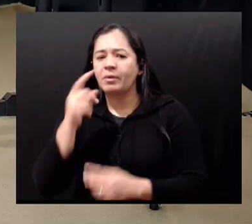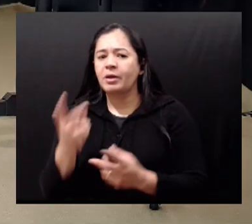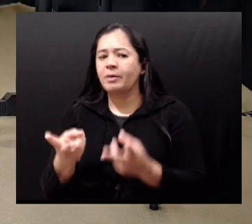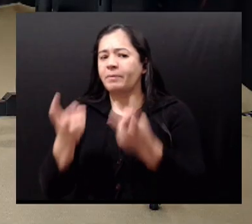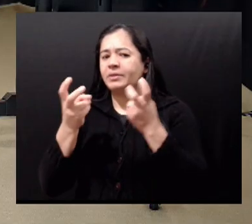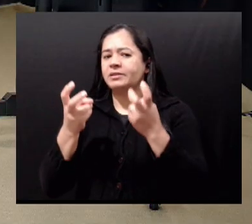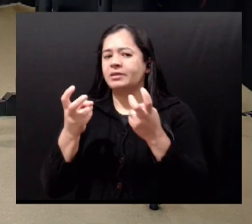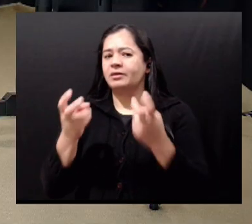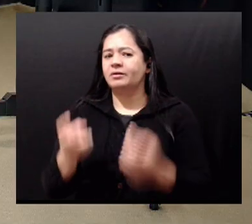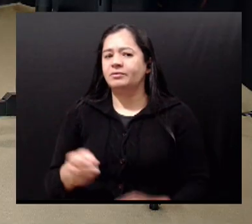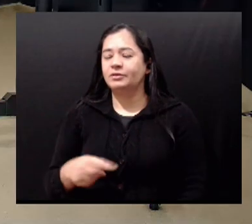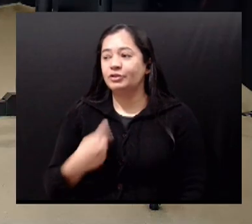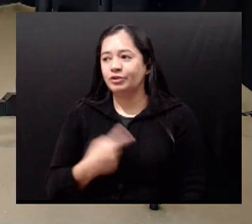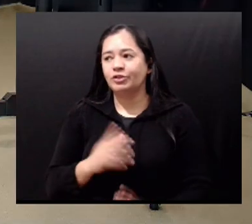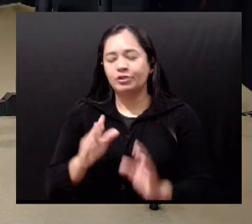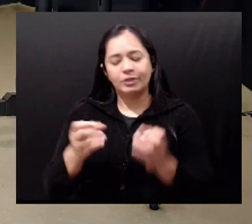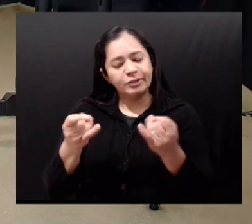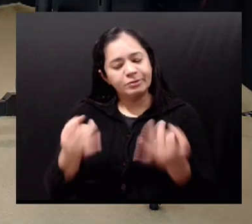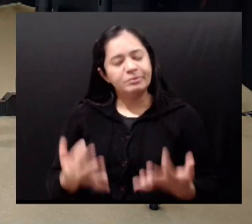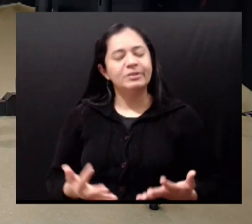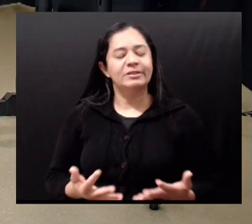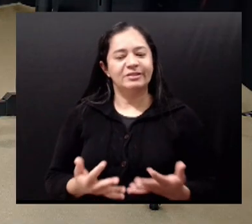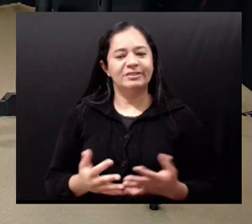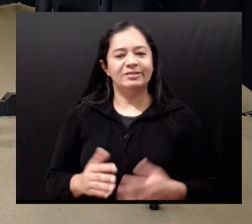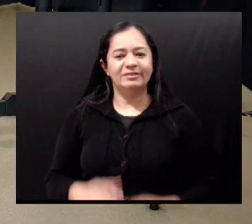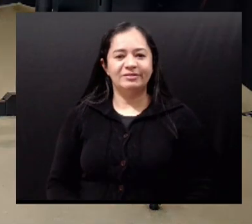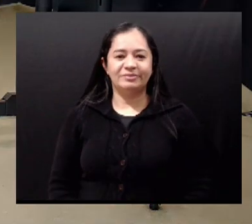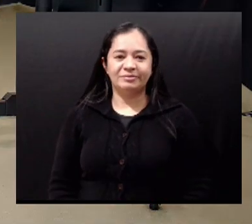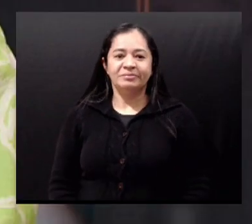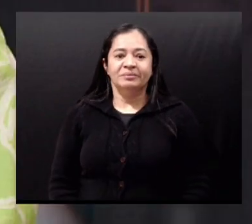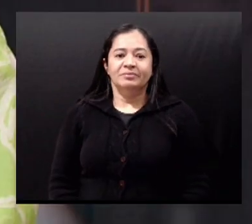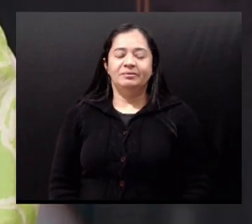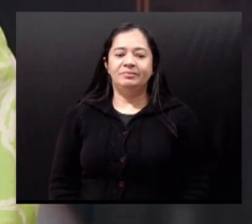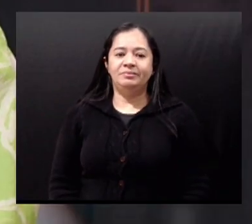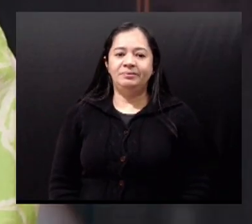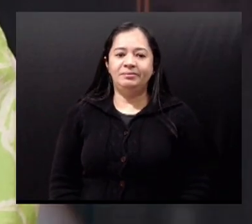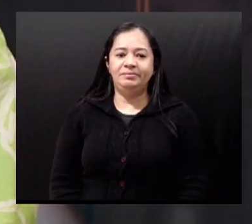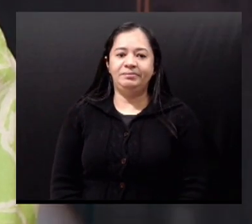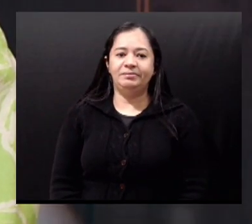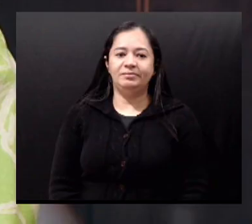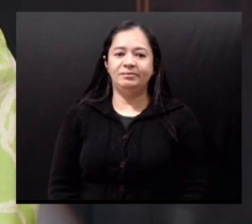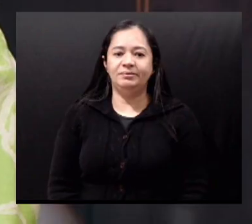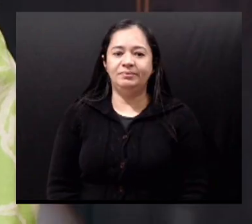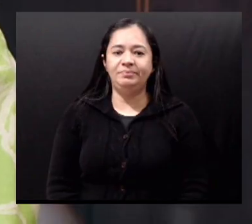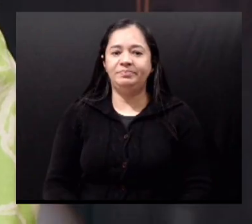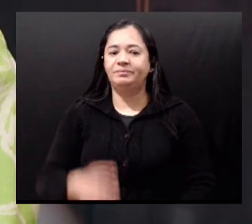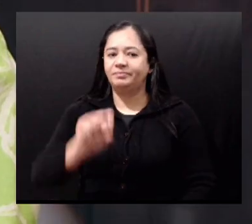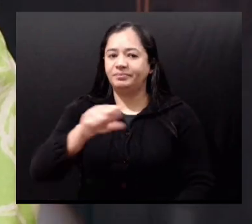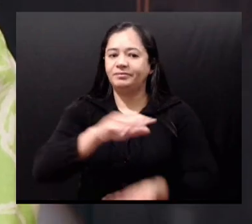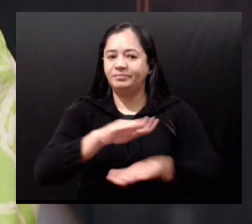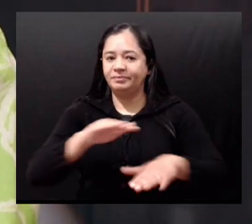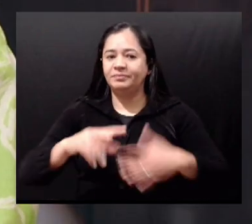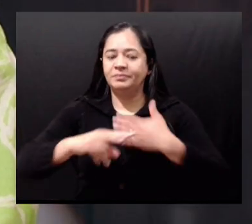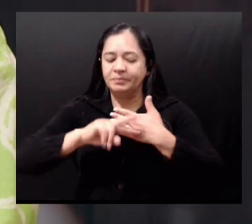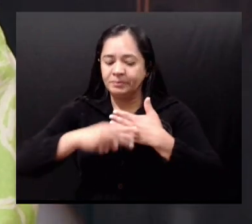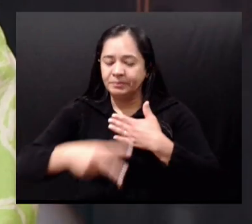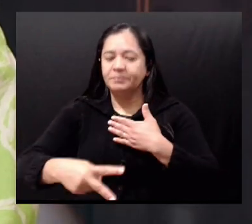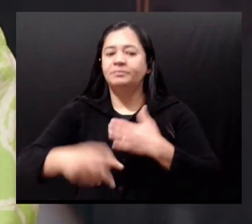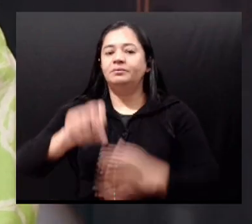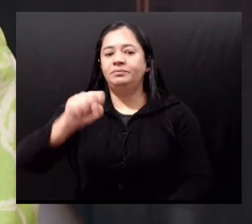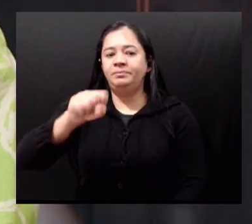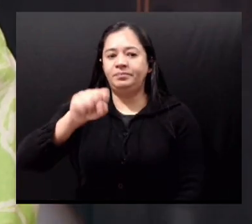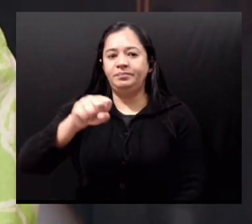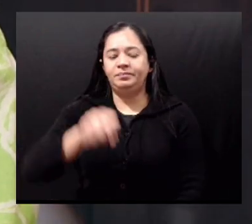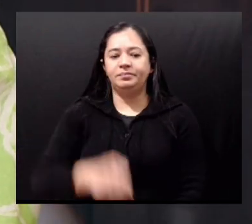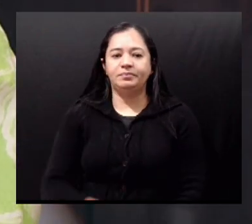sobre isso. A Giovana pode ajudar. Vamos lá, Isso. Giovana. Crianças pequenas também são impactadas, sim, Beatriz.